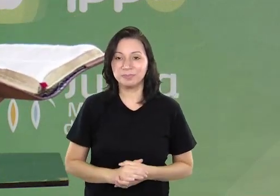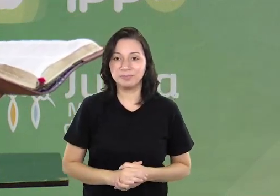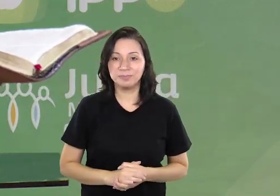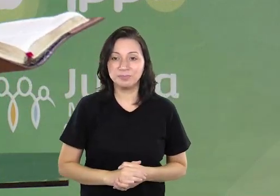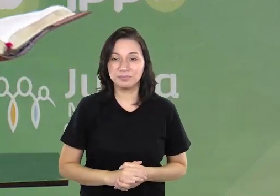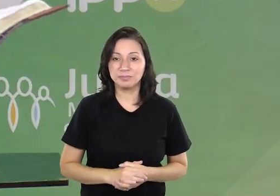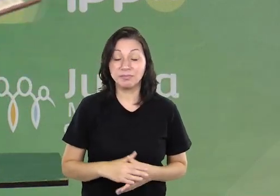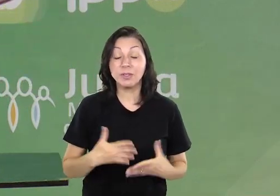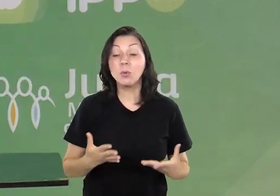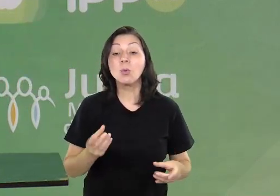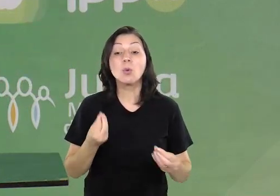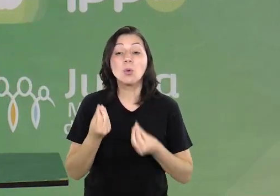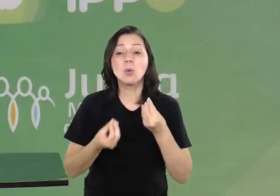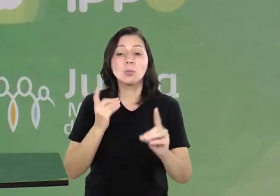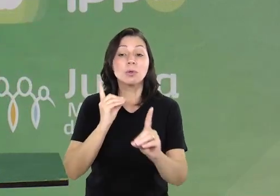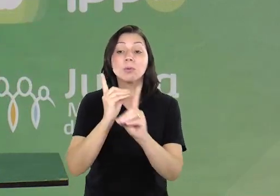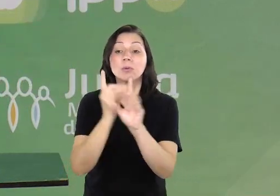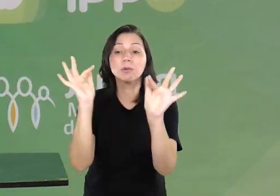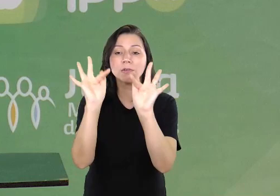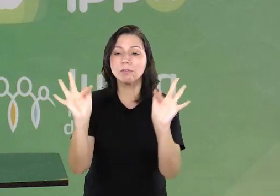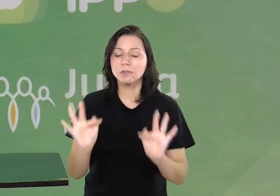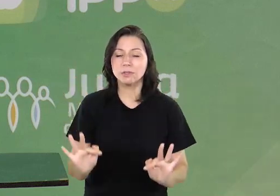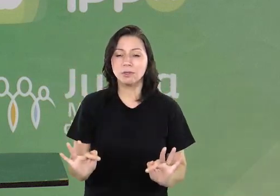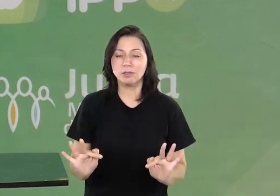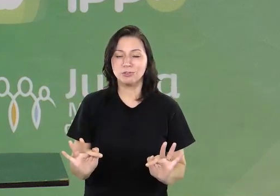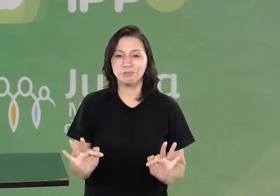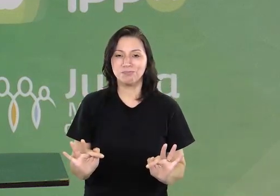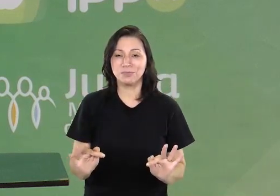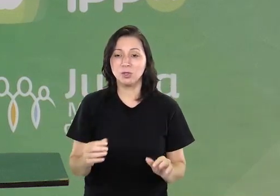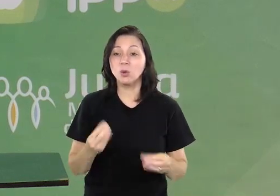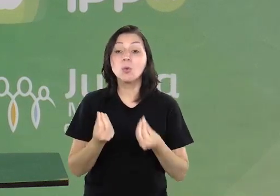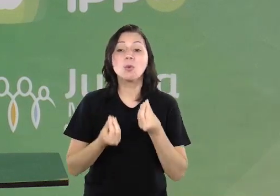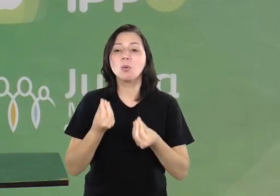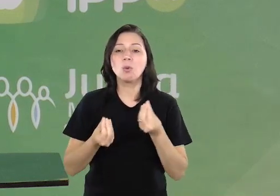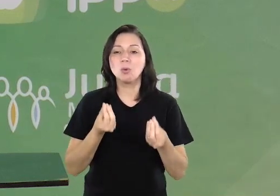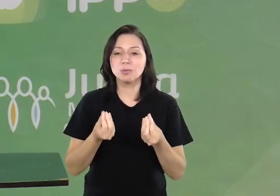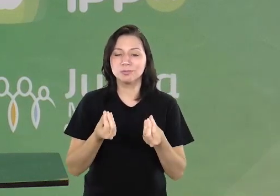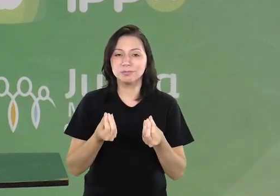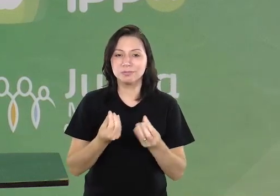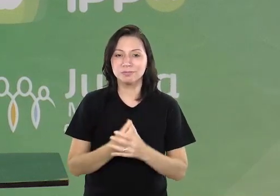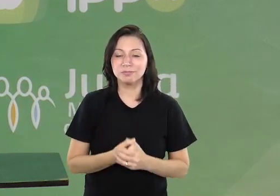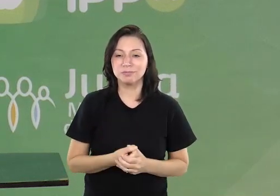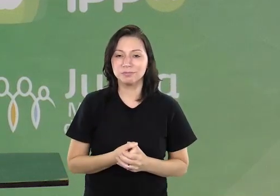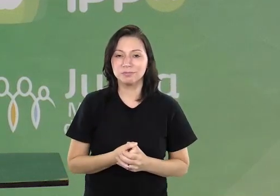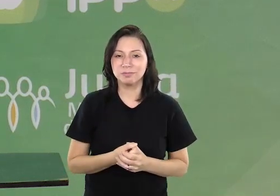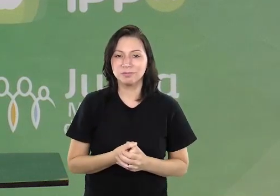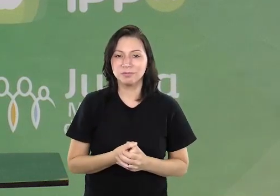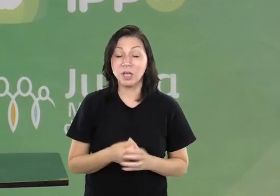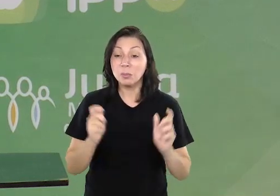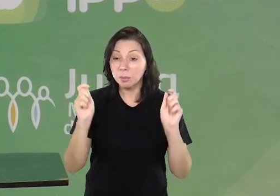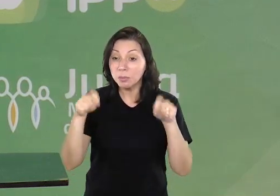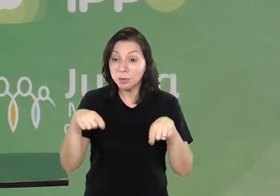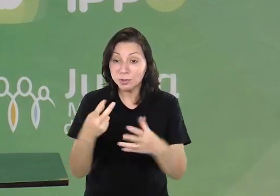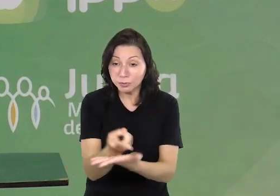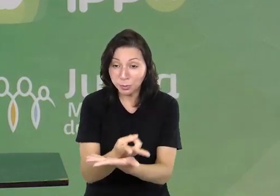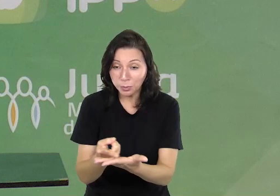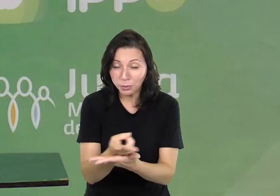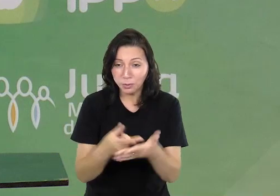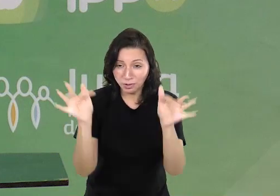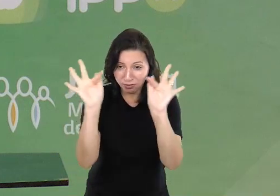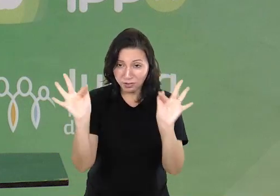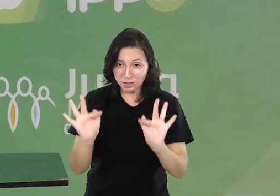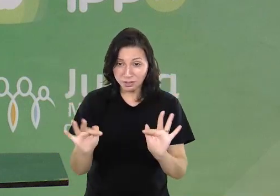Qual é o seu endereço Qual é a geografia da Felicidade onde ela está e a Bíblia responde